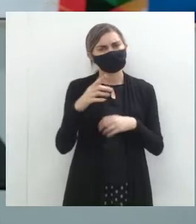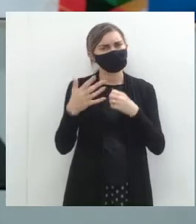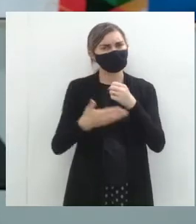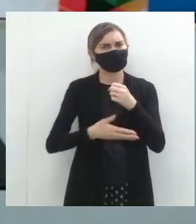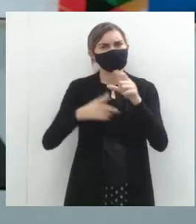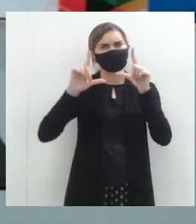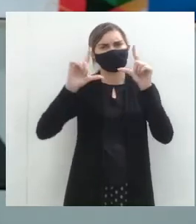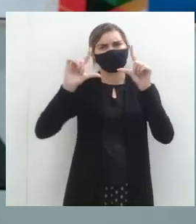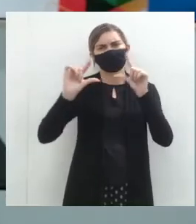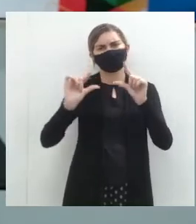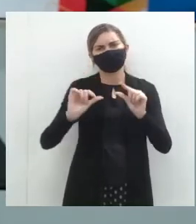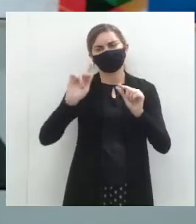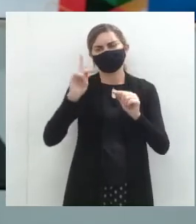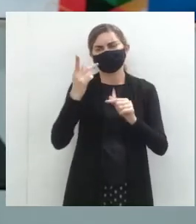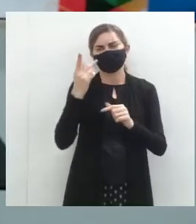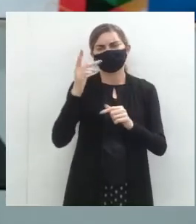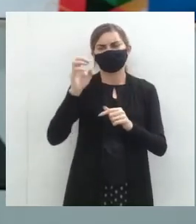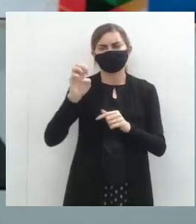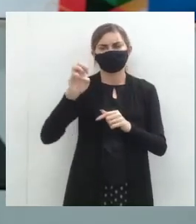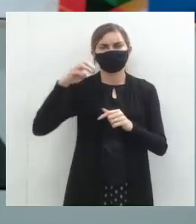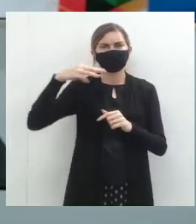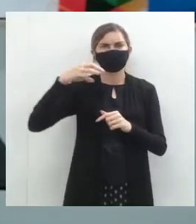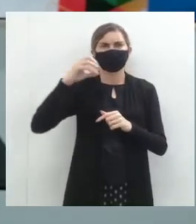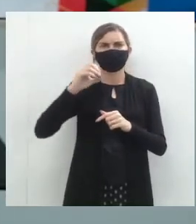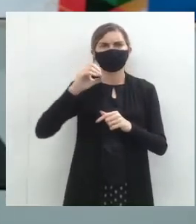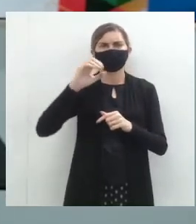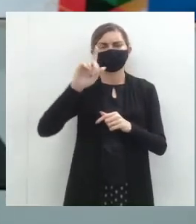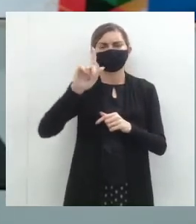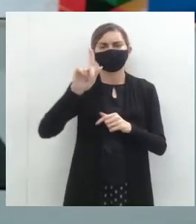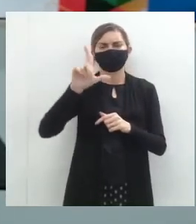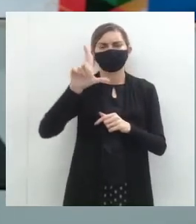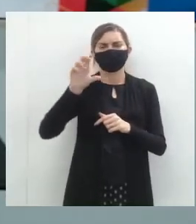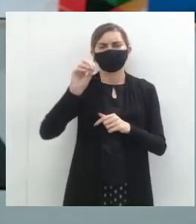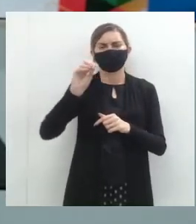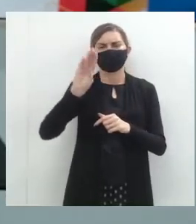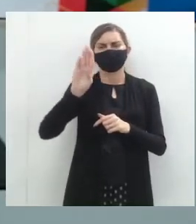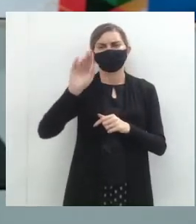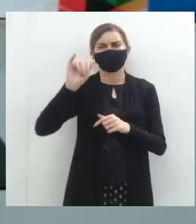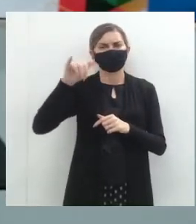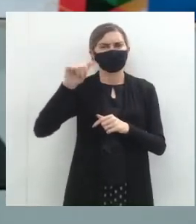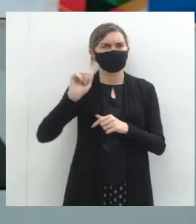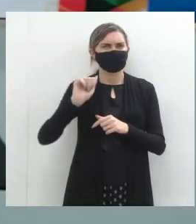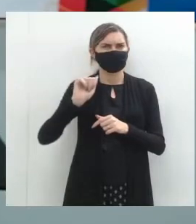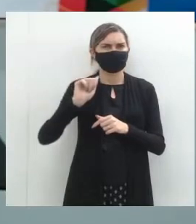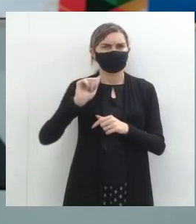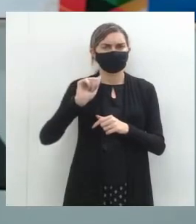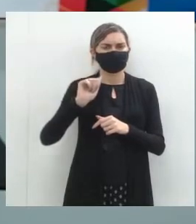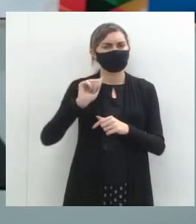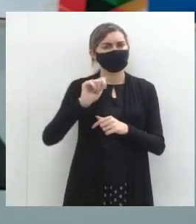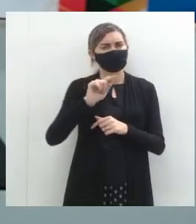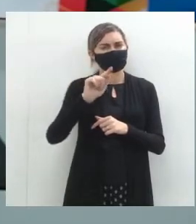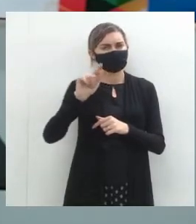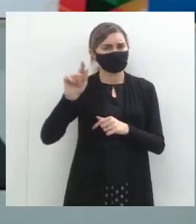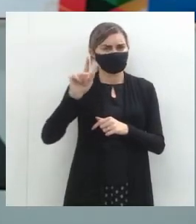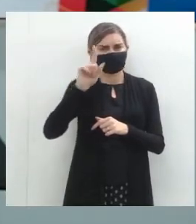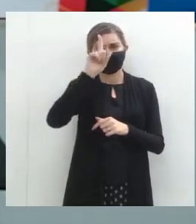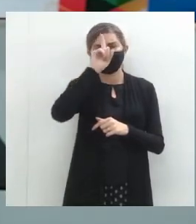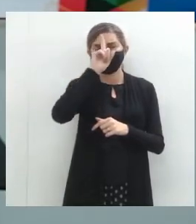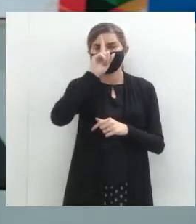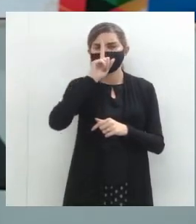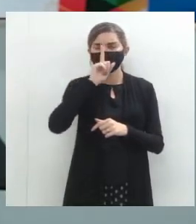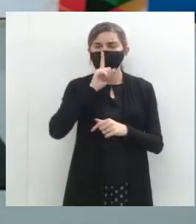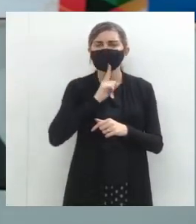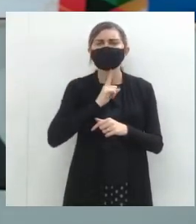baixa de hemoglobina. Isso aqui, ó, é uma baixa de hemoglobina. E a anemia